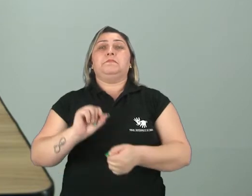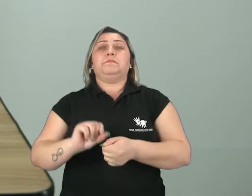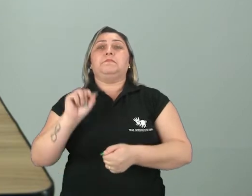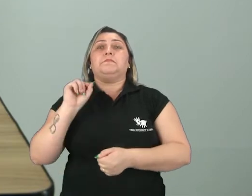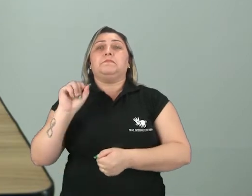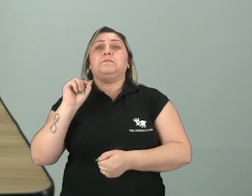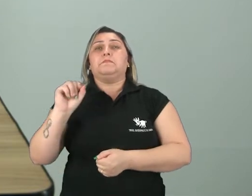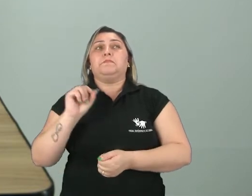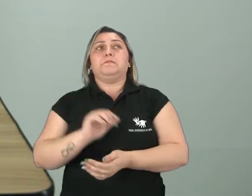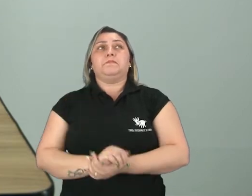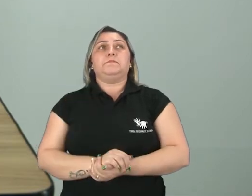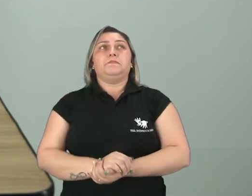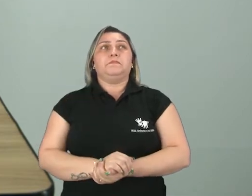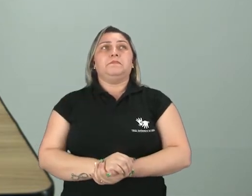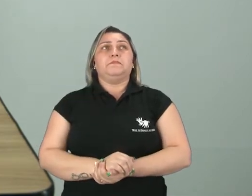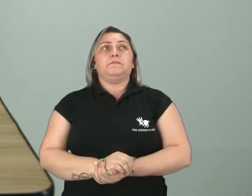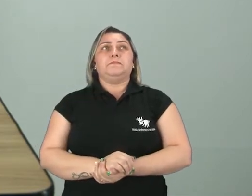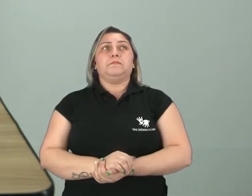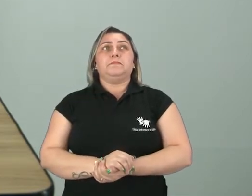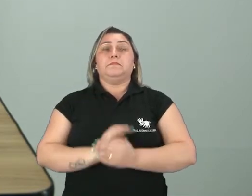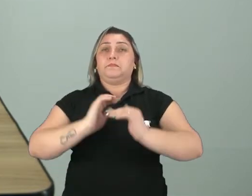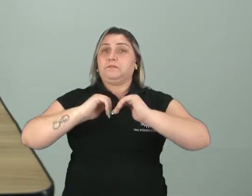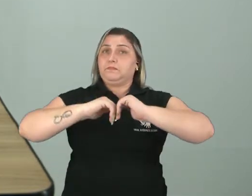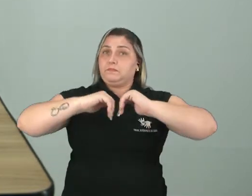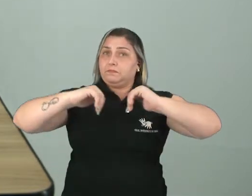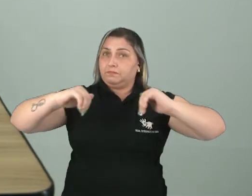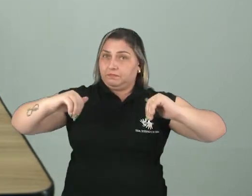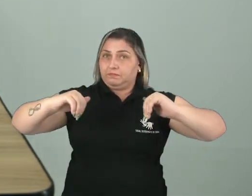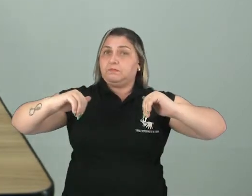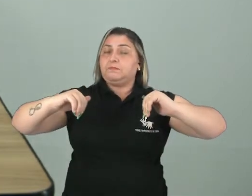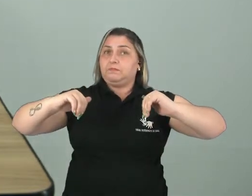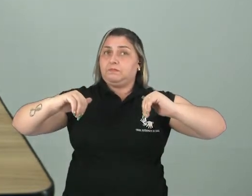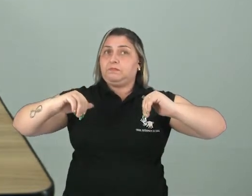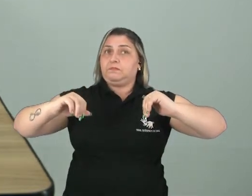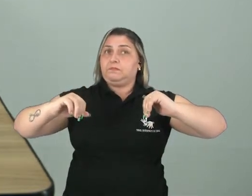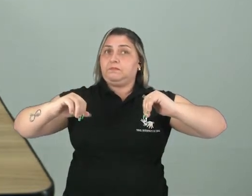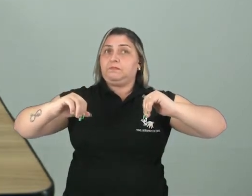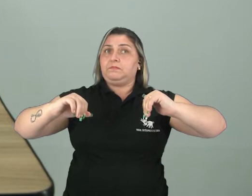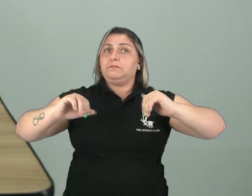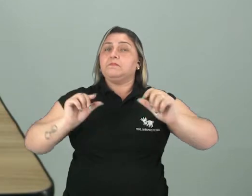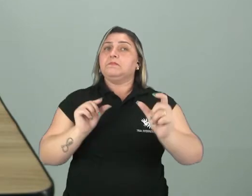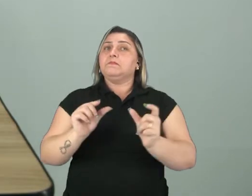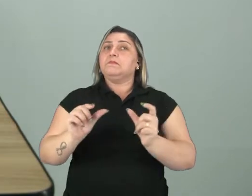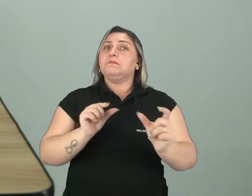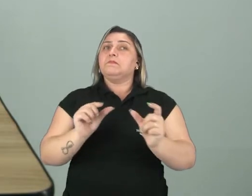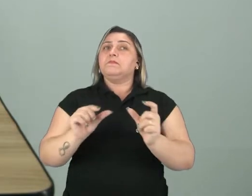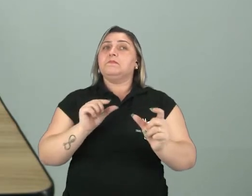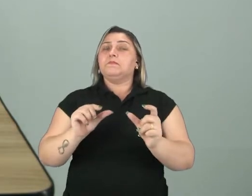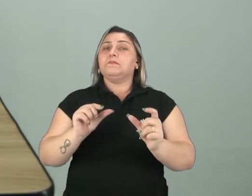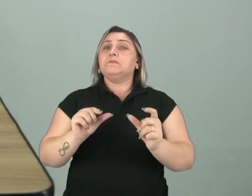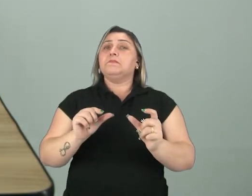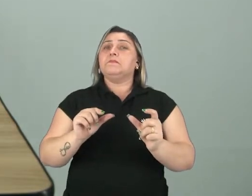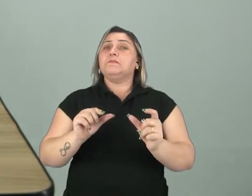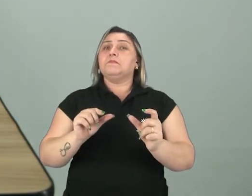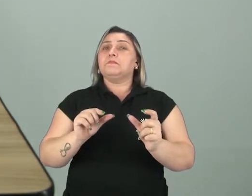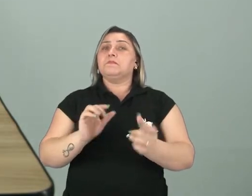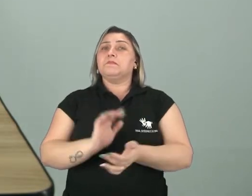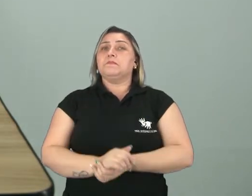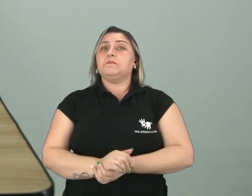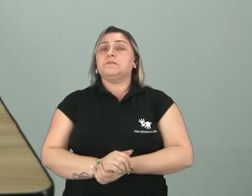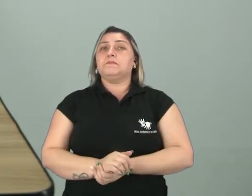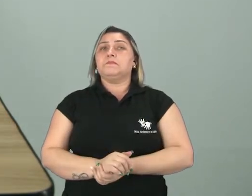fazer o que o nosso desafio é separar estas palavras de acordo com os seus